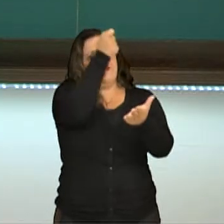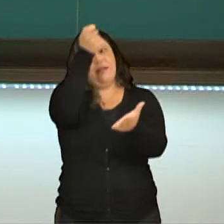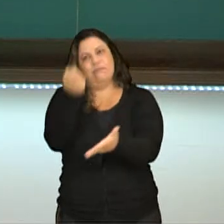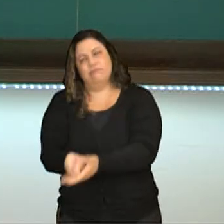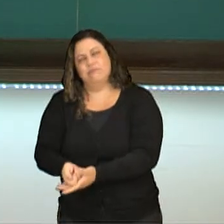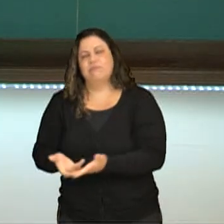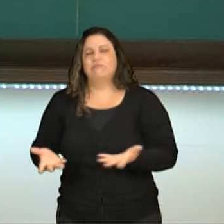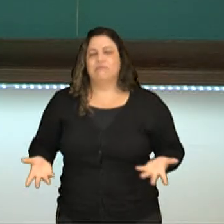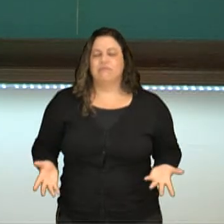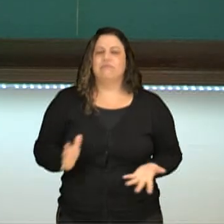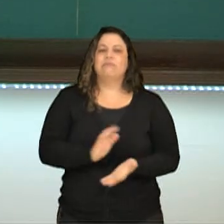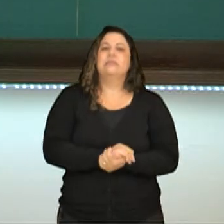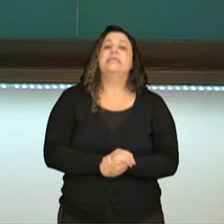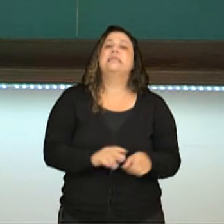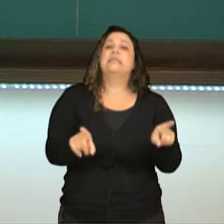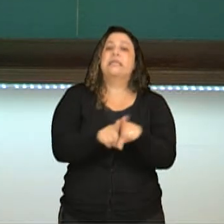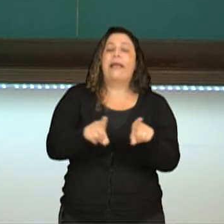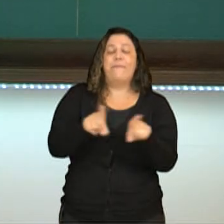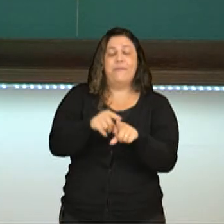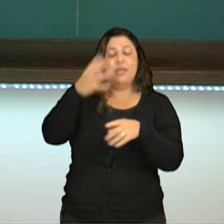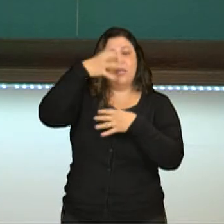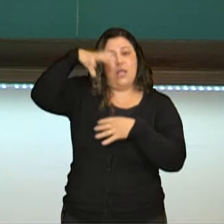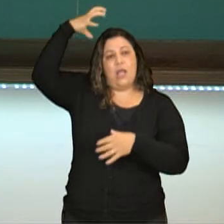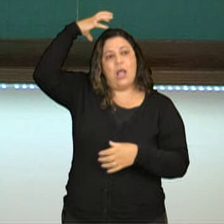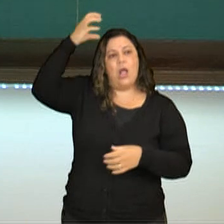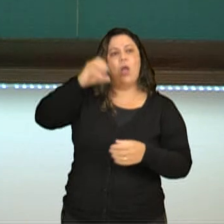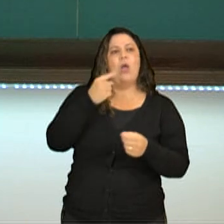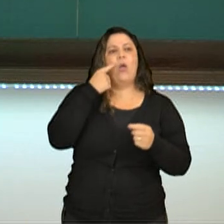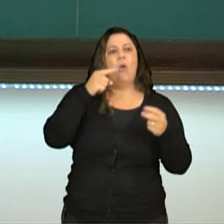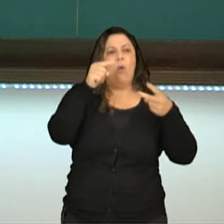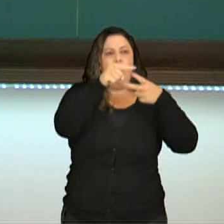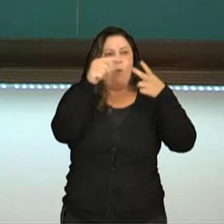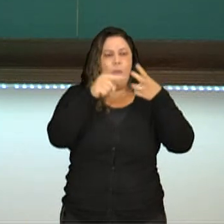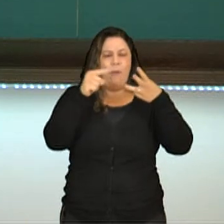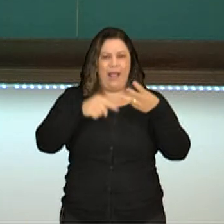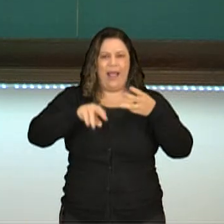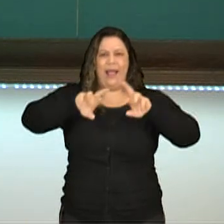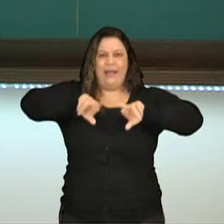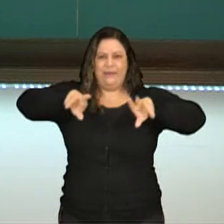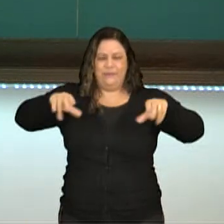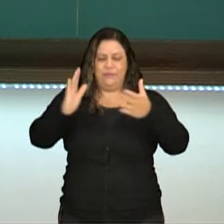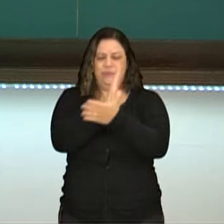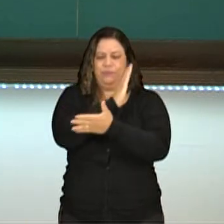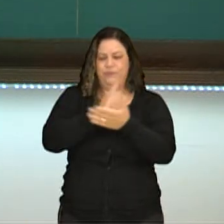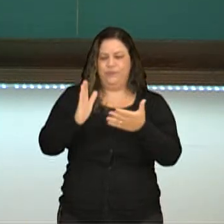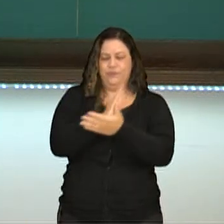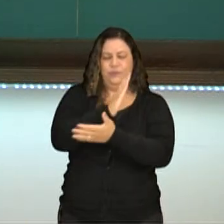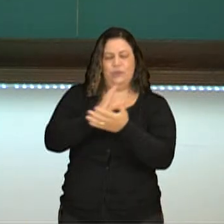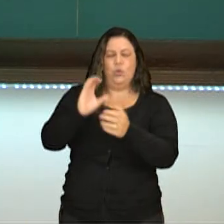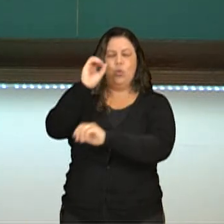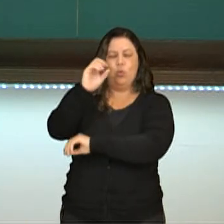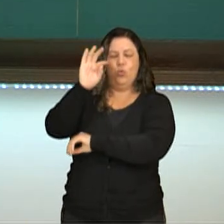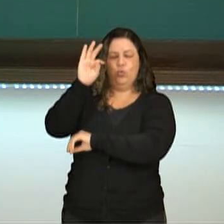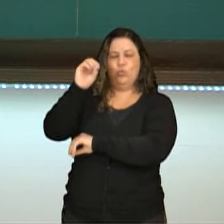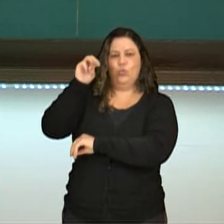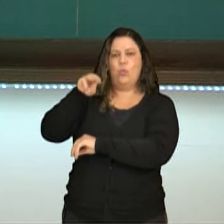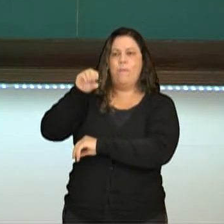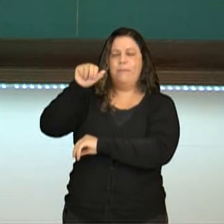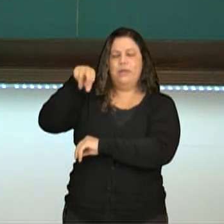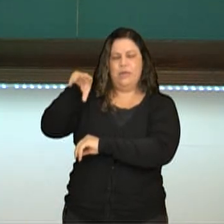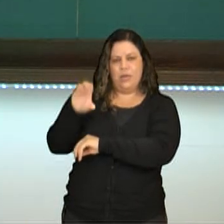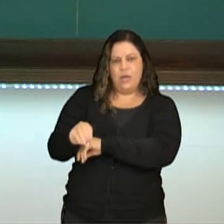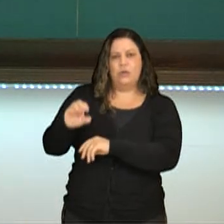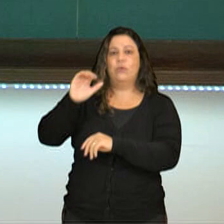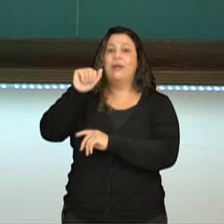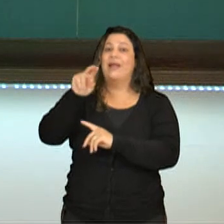disso, os impérios otomano e austro-húngaro foram desmembrados, faziam parte da Tríplice Aliança